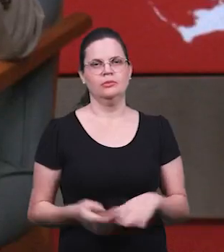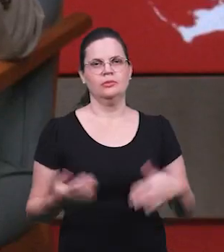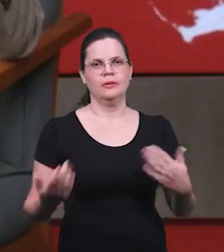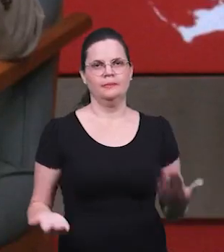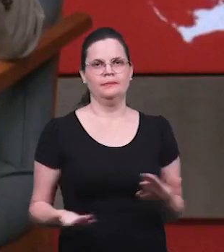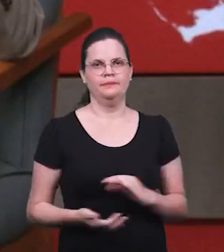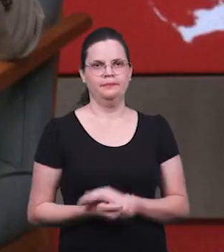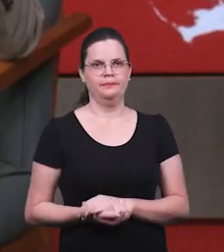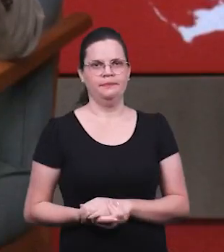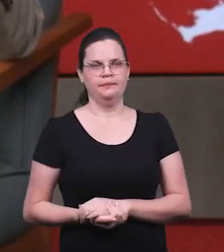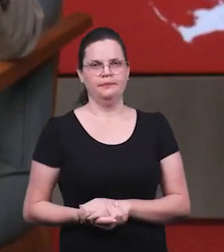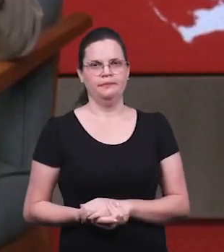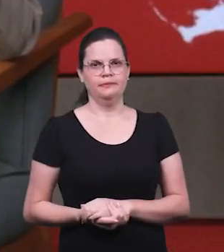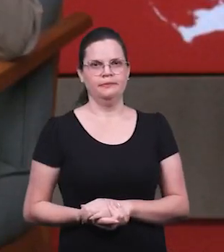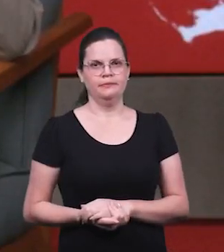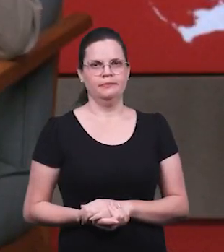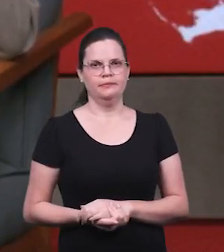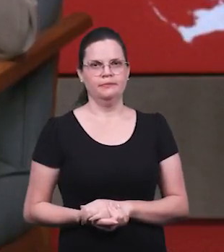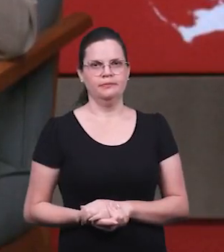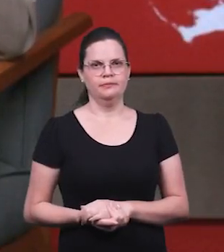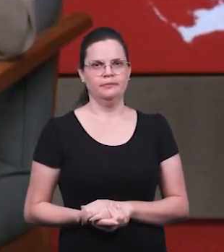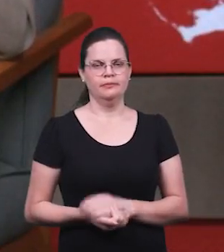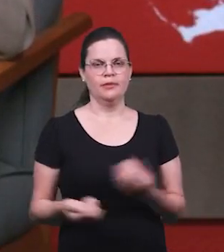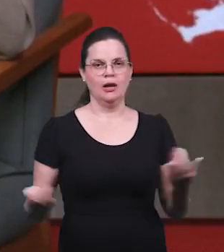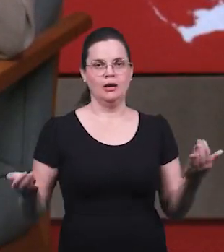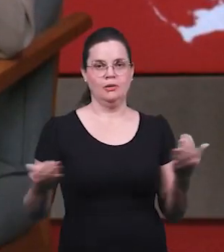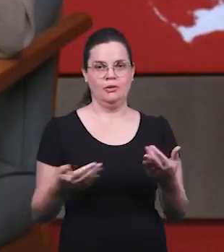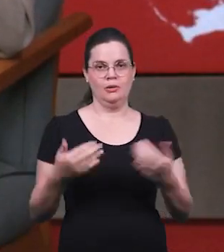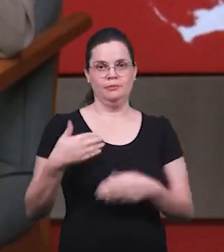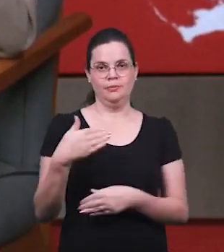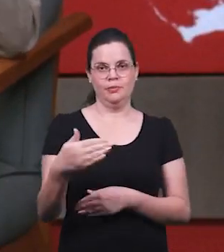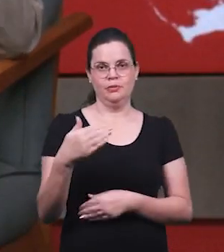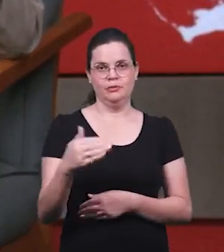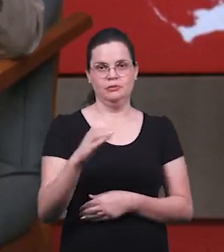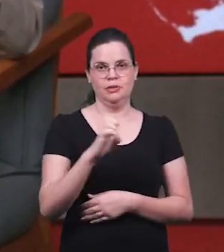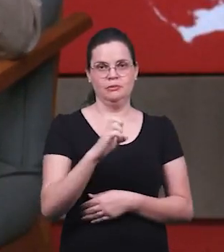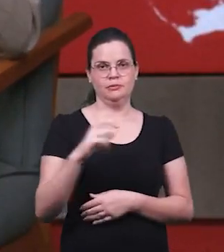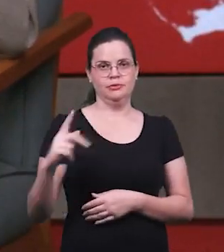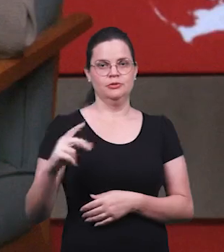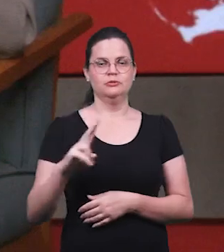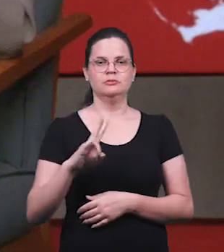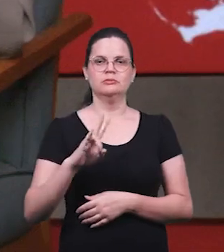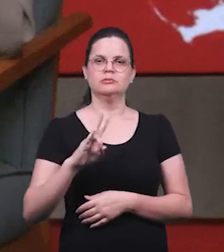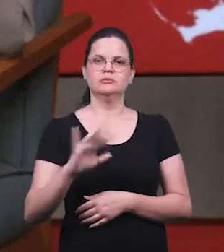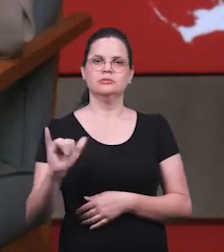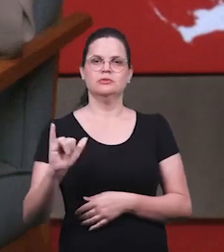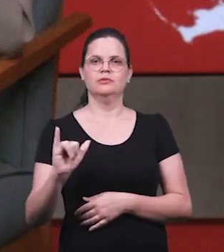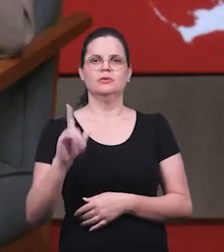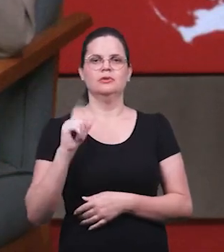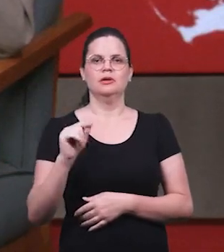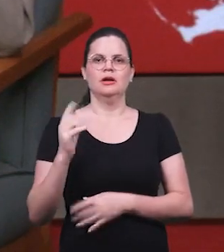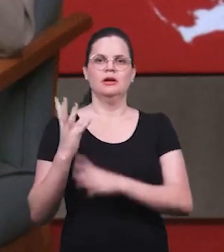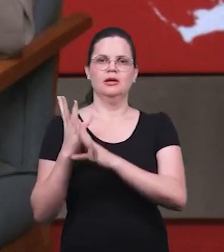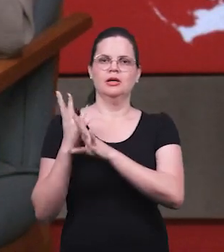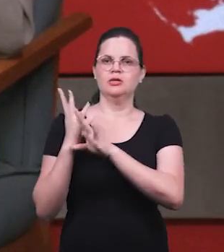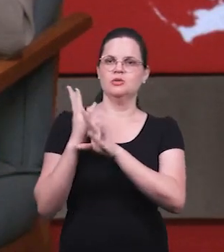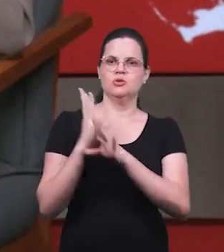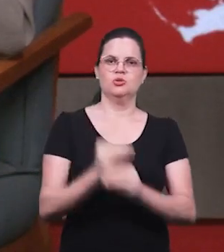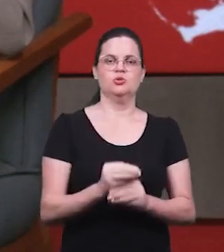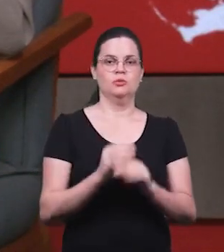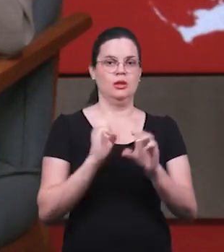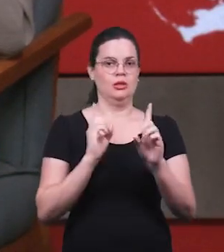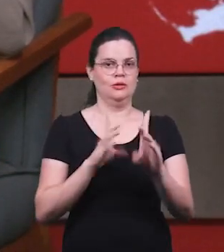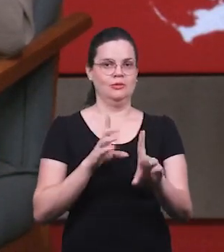esse final aqui, e nós queremos no próximo programa fazer um resumo